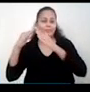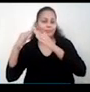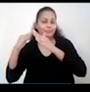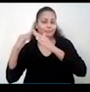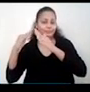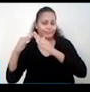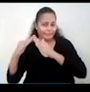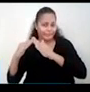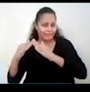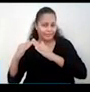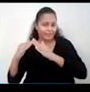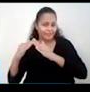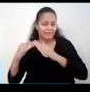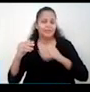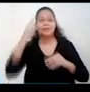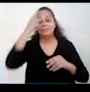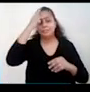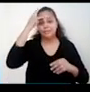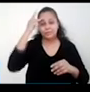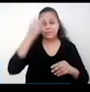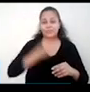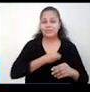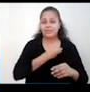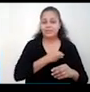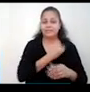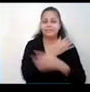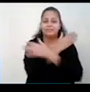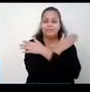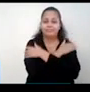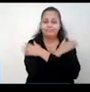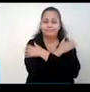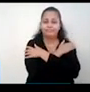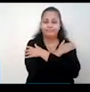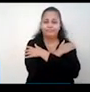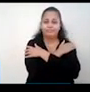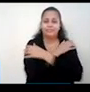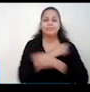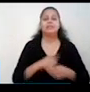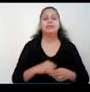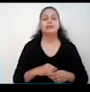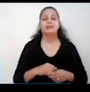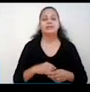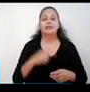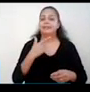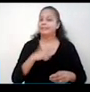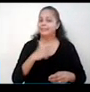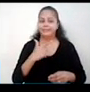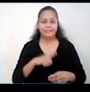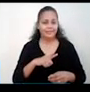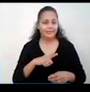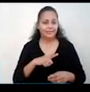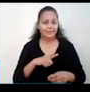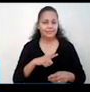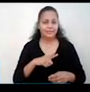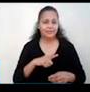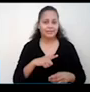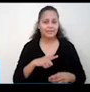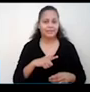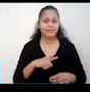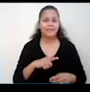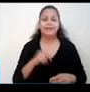São pessoas que vivem aí em situação de desemprego, não têm acesso à rede de esgoto e água